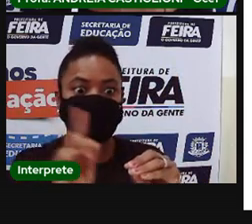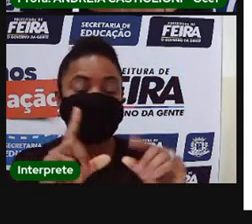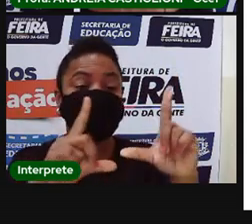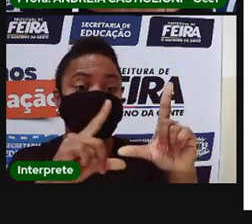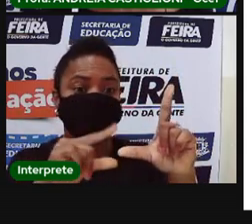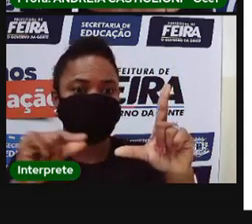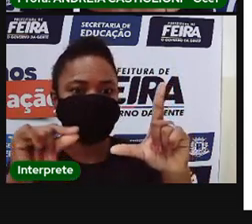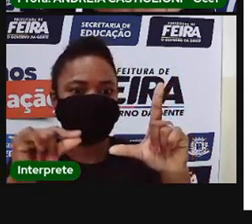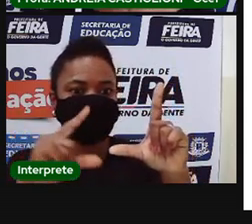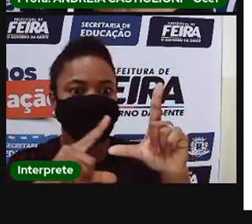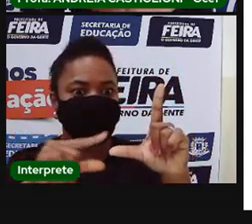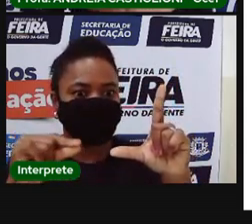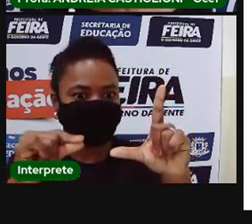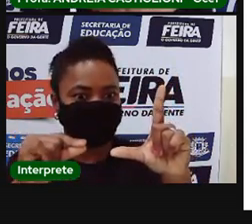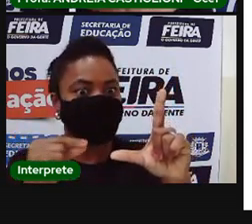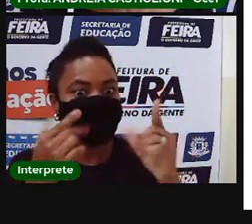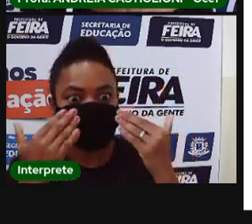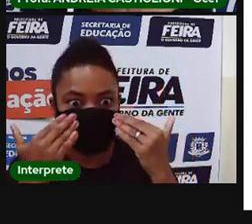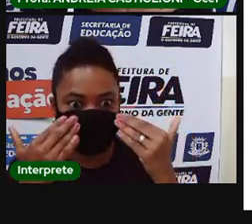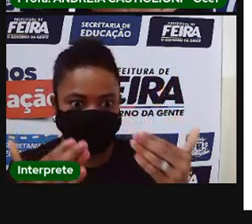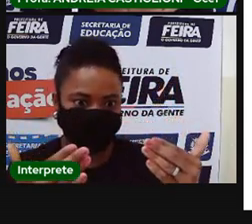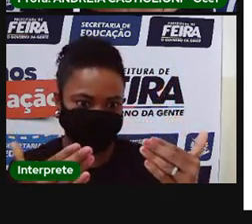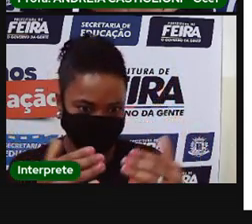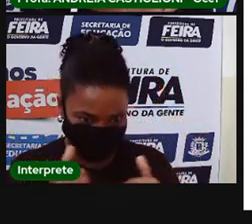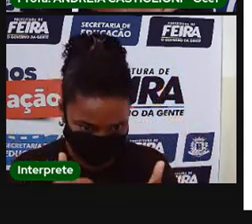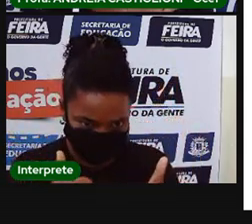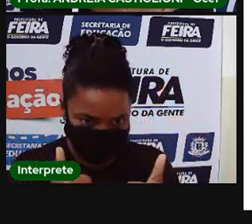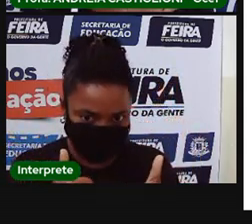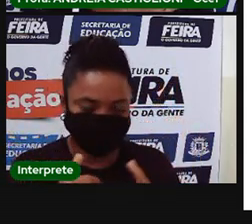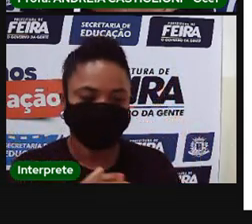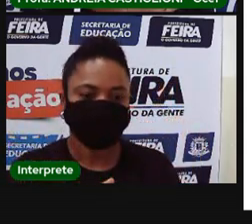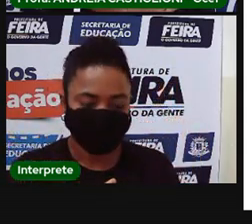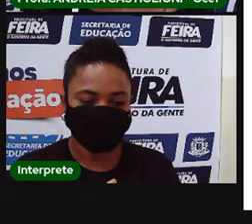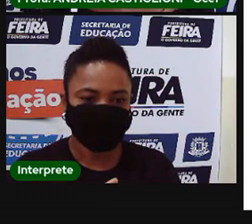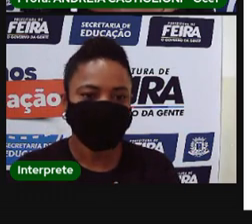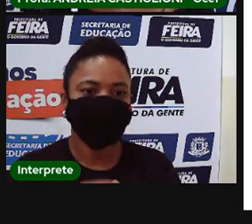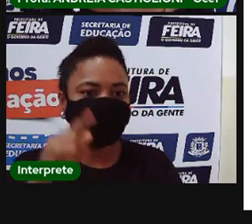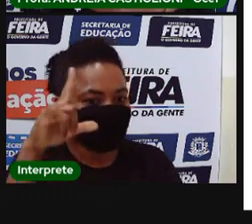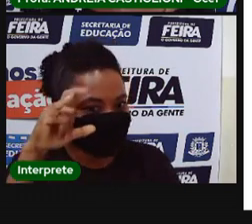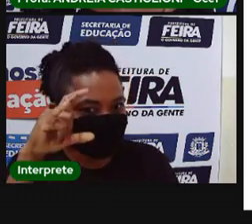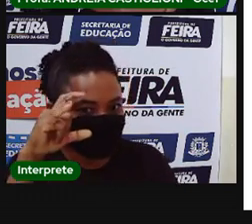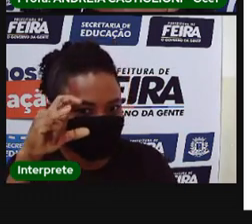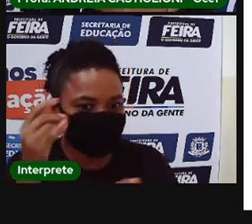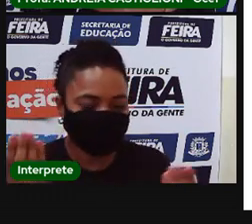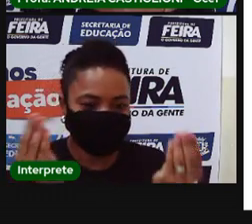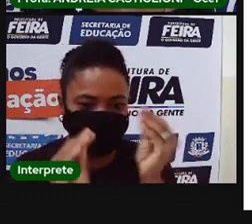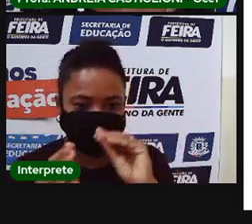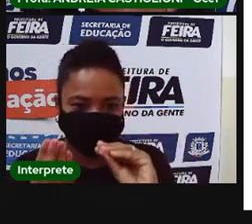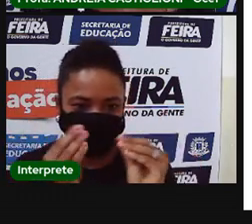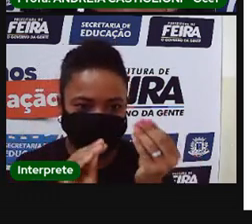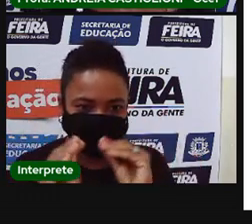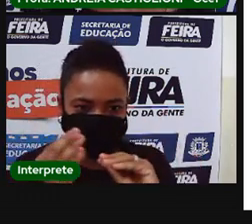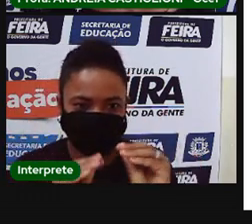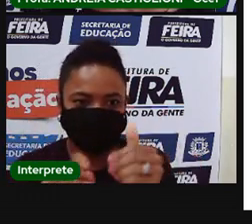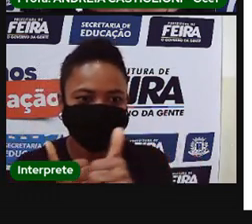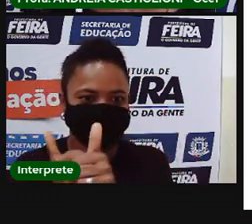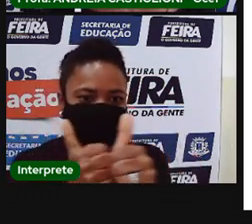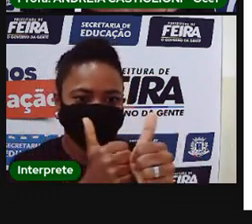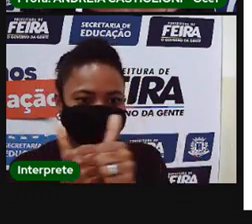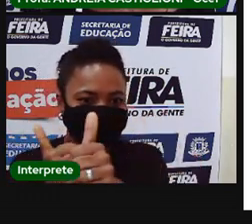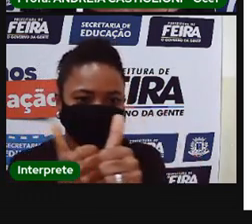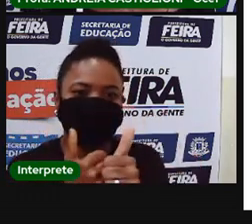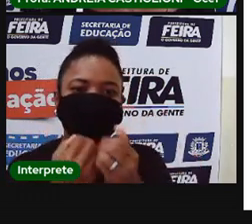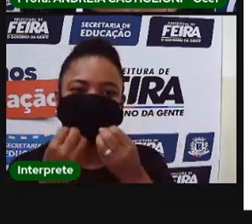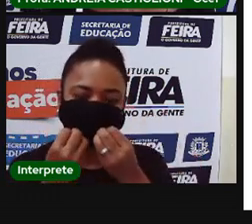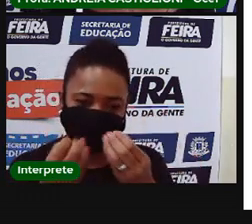ver. E algumas pessoas continuam aí colocando seus Instagrams para poder seguirem, né, uns aos outros. E vamos